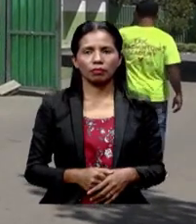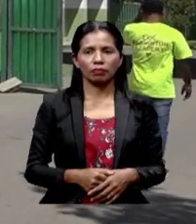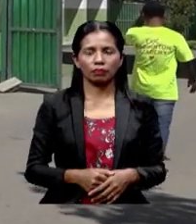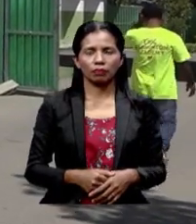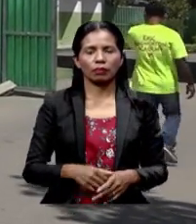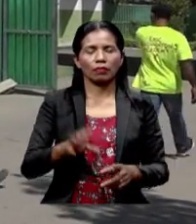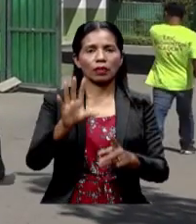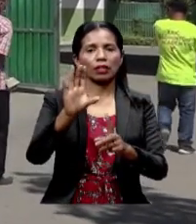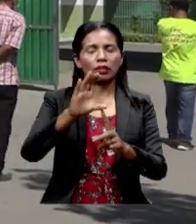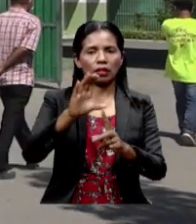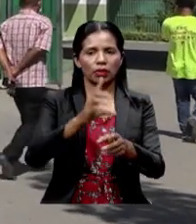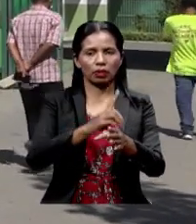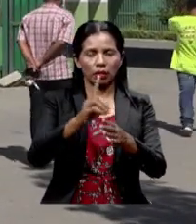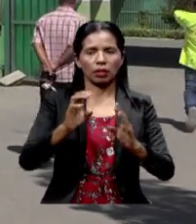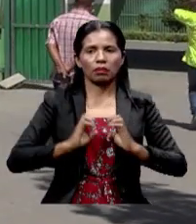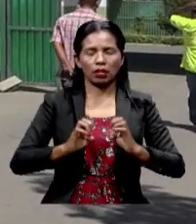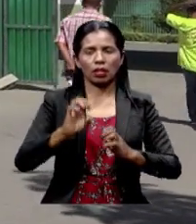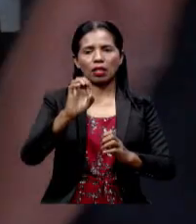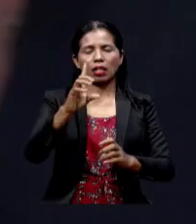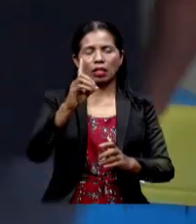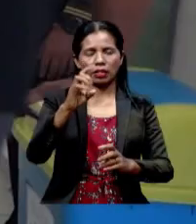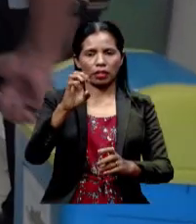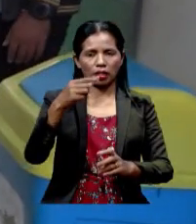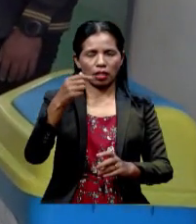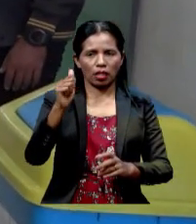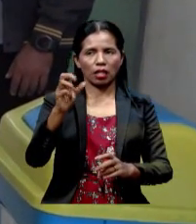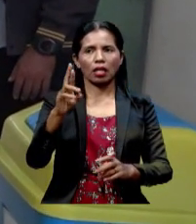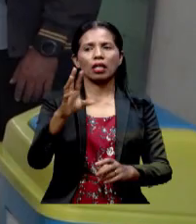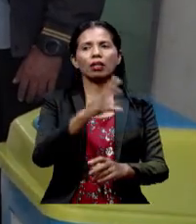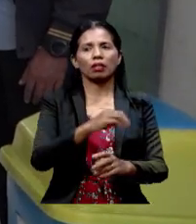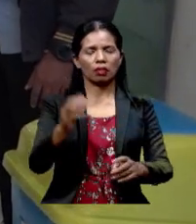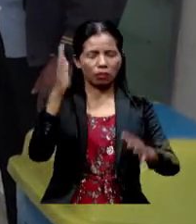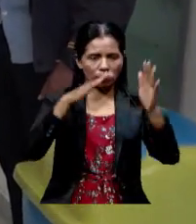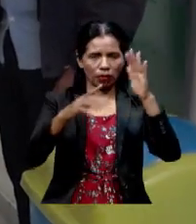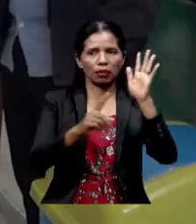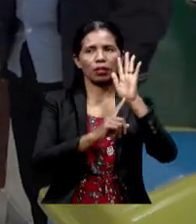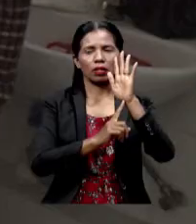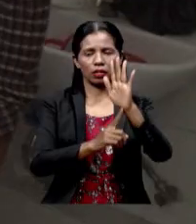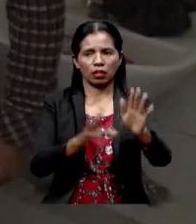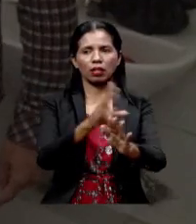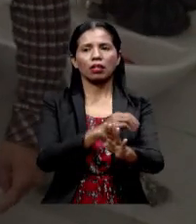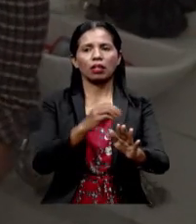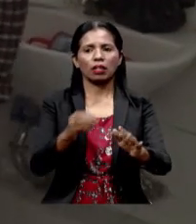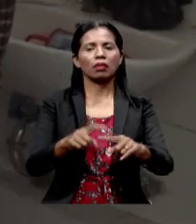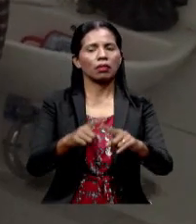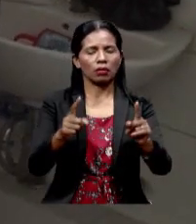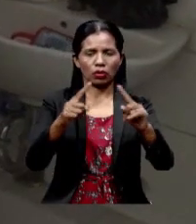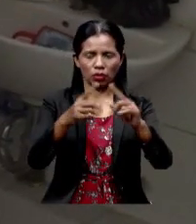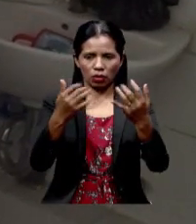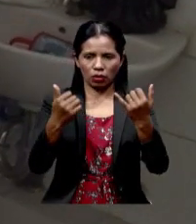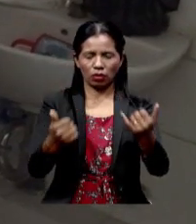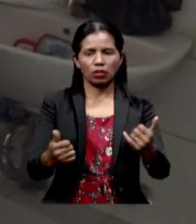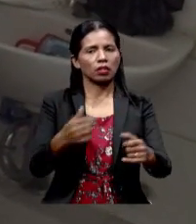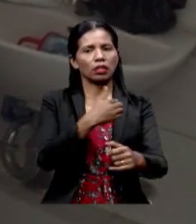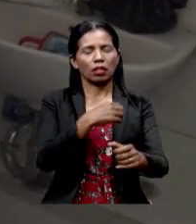Chefe de departamento de emergência, Eldegar López Martins Sateten, problema ne hato ona ba parte logistic, mai beto horas ne se dau